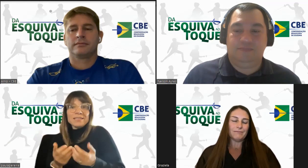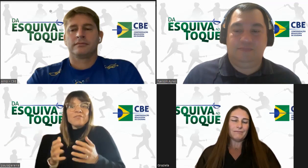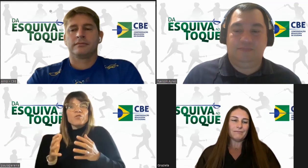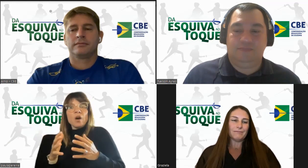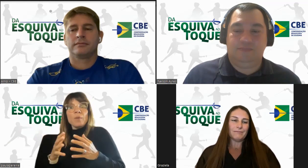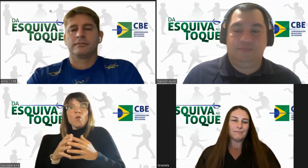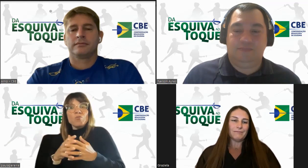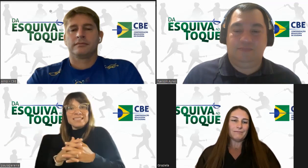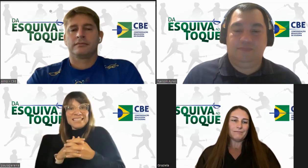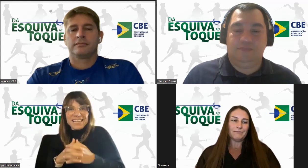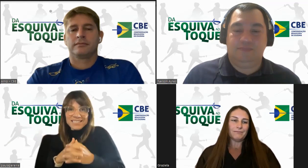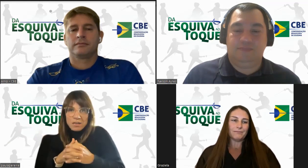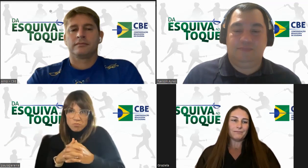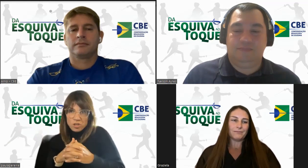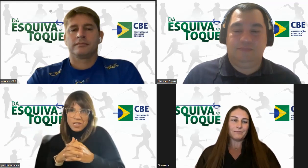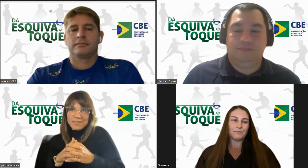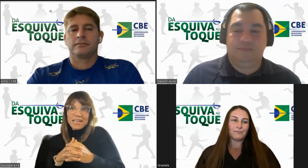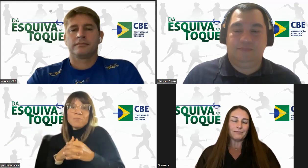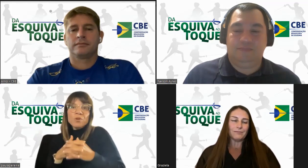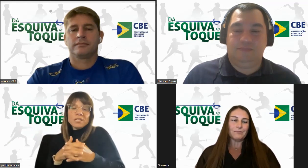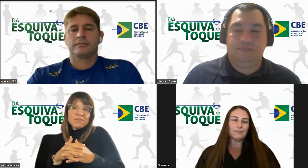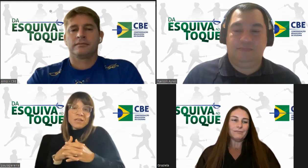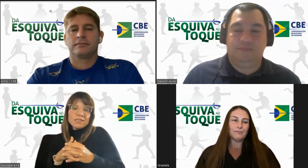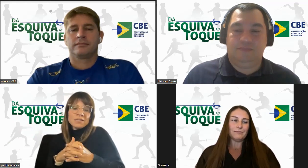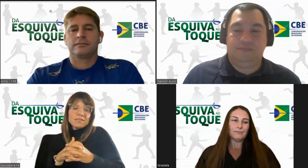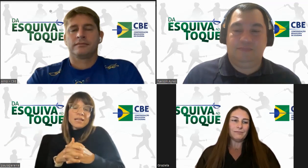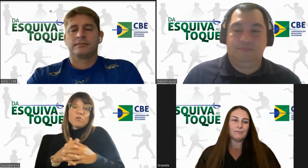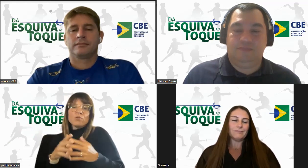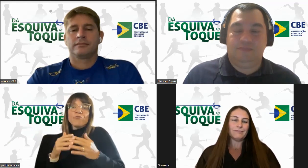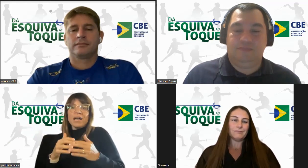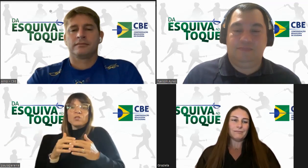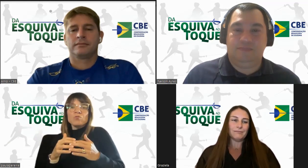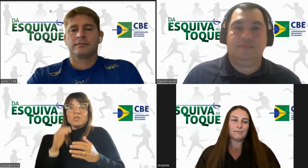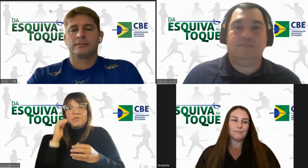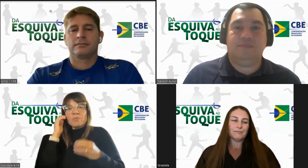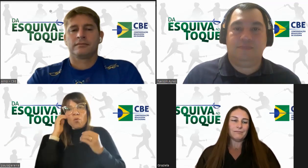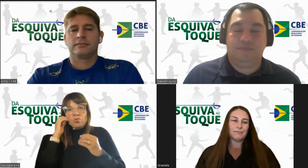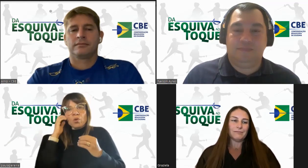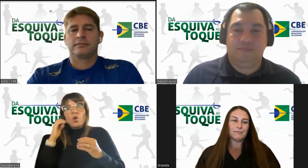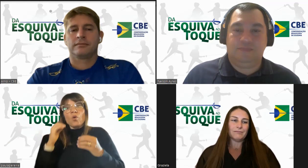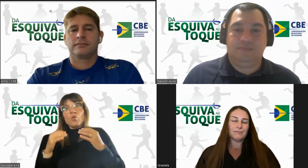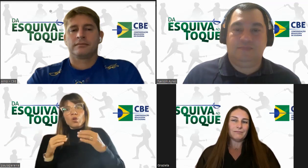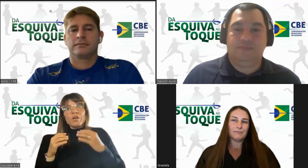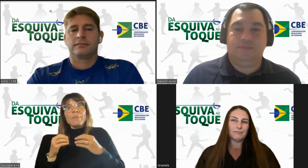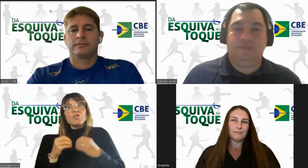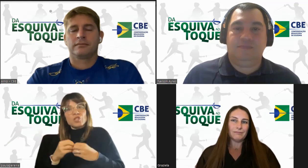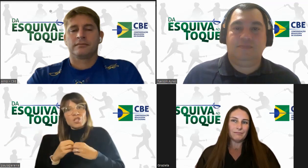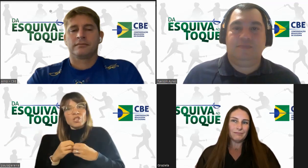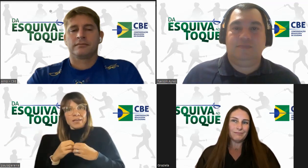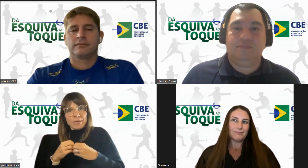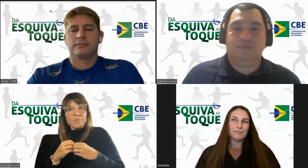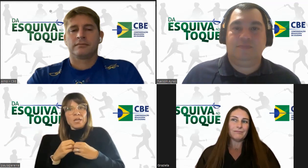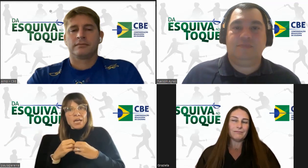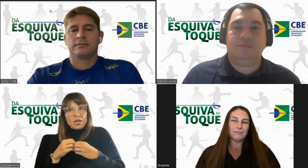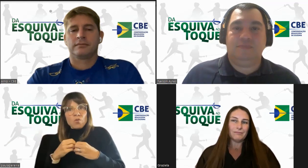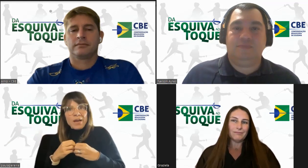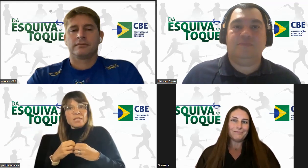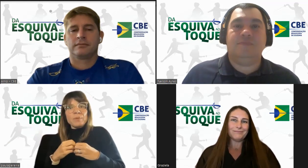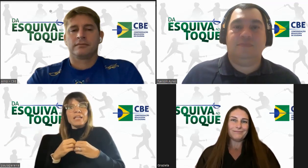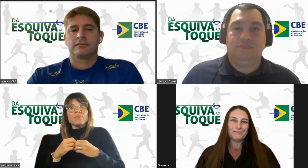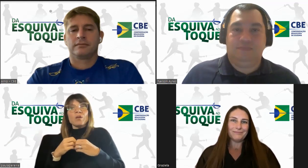não precisa se tiver uma conciliação de agenda e muitas vezes né o seu fácil inclusive monto um cronograma de agenda